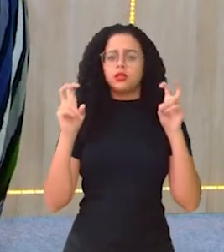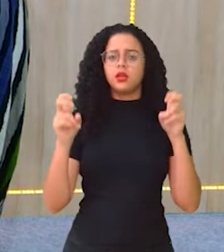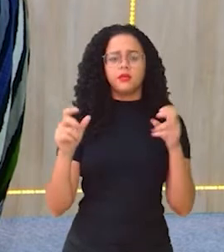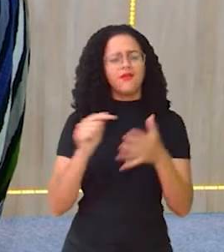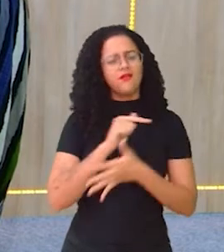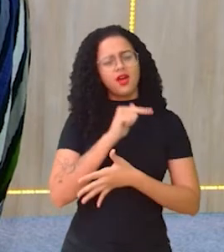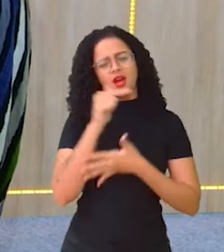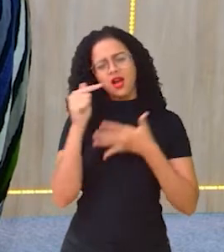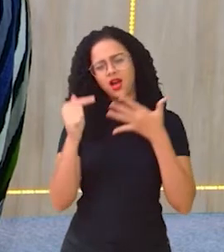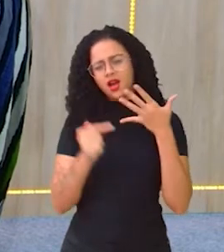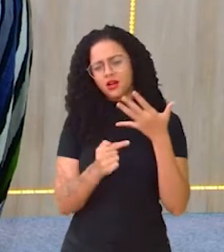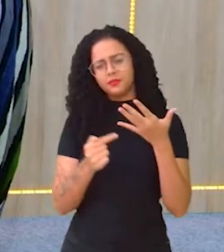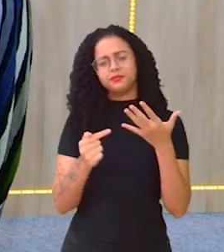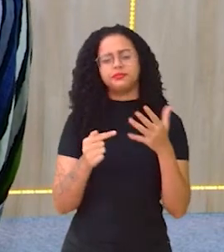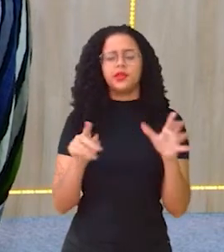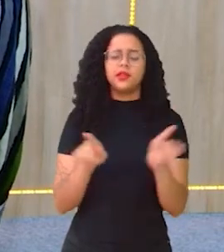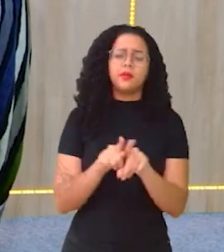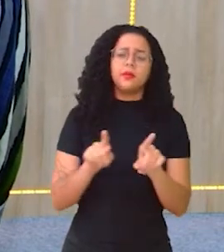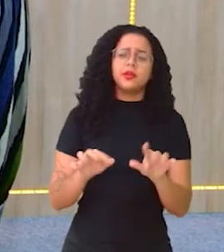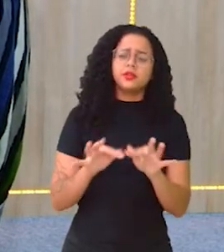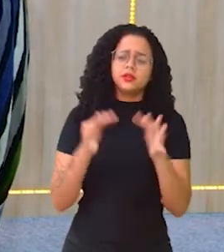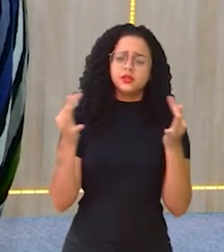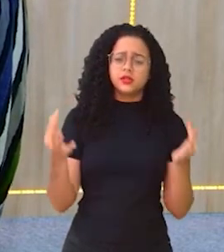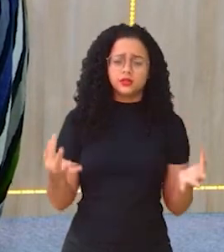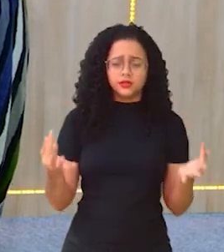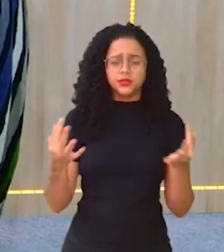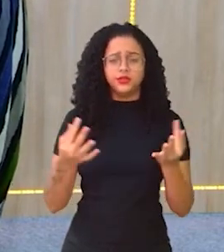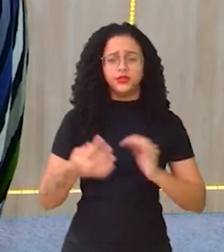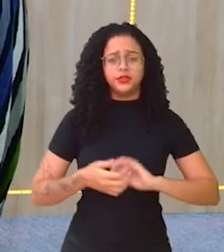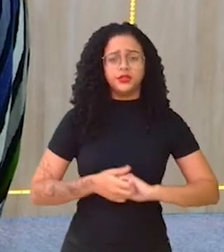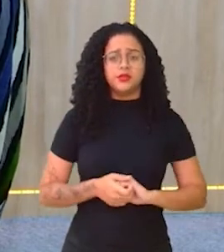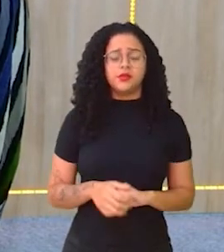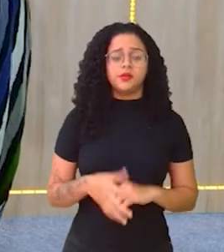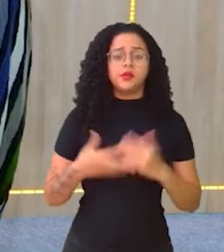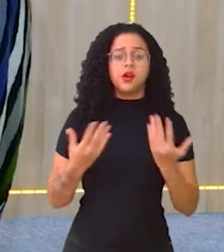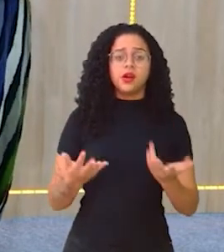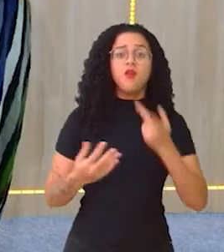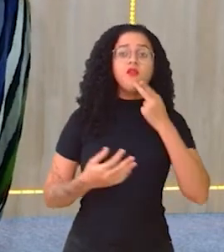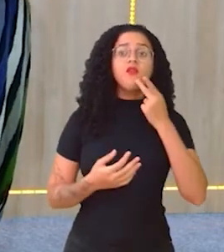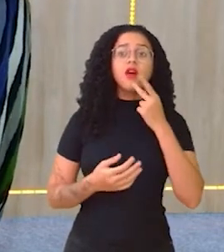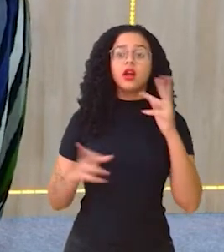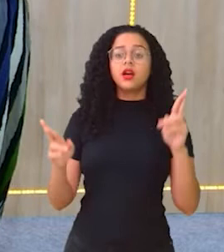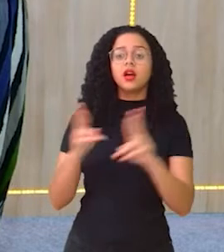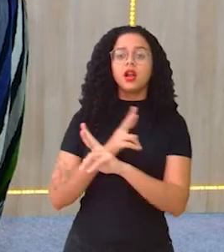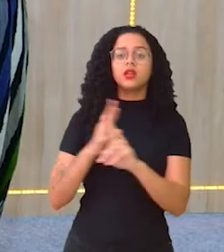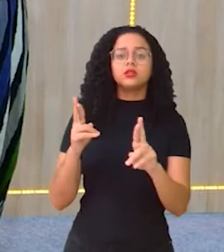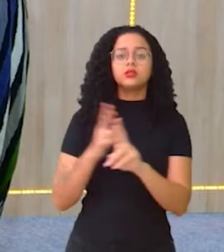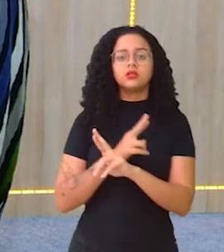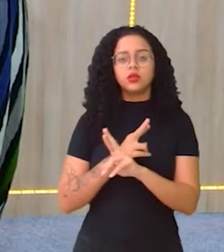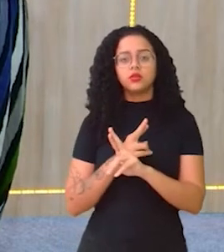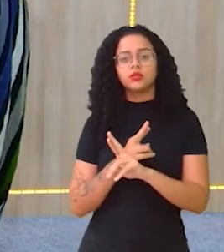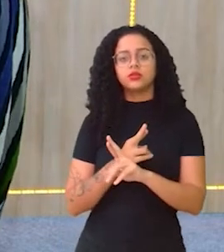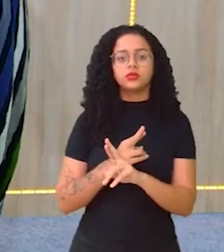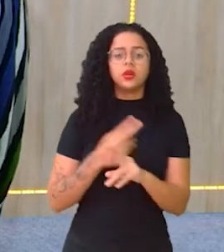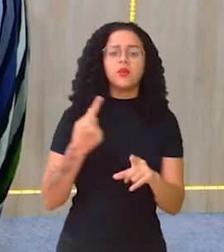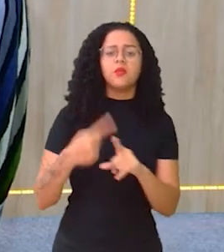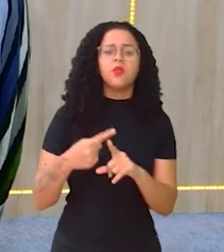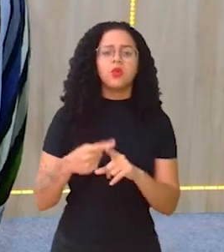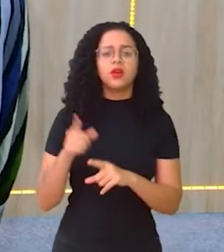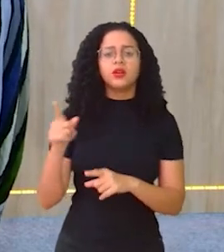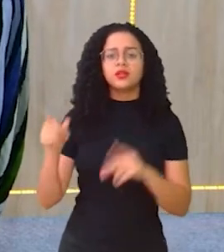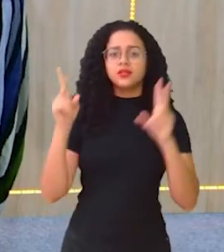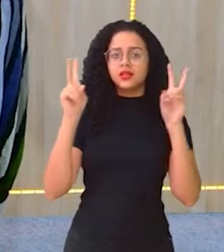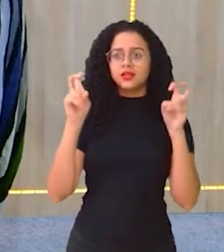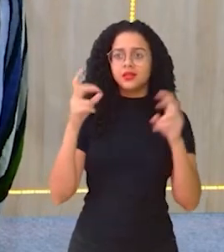amplo e super simples, gente. Ele é bem simples. Então, a gente falar nessas relações, por que a gente trata esse tema